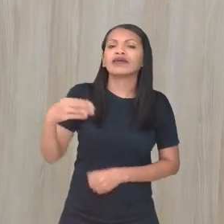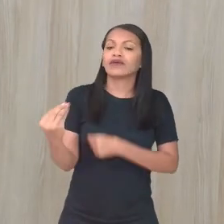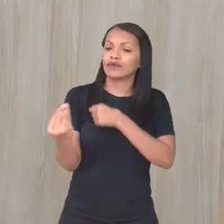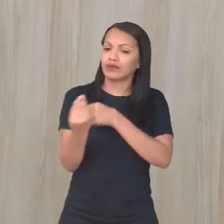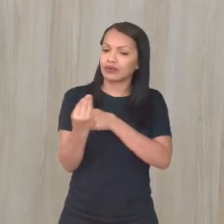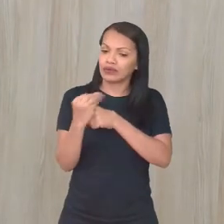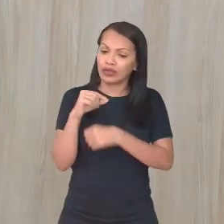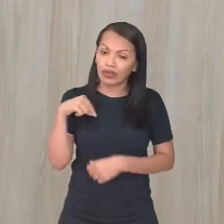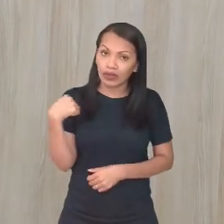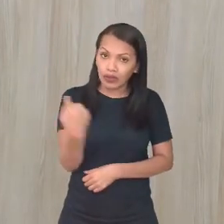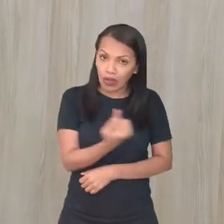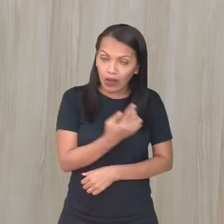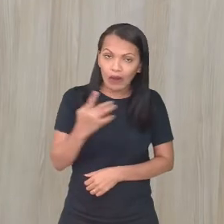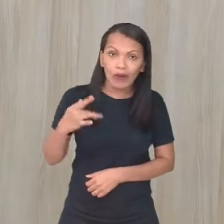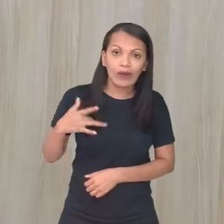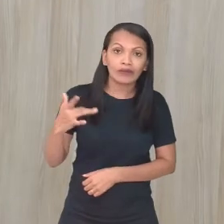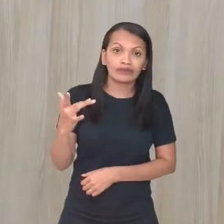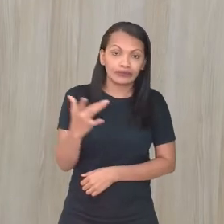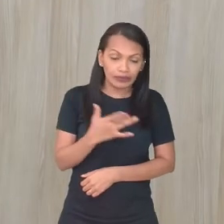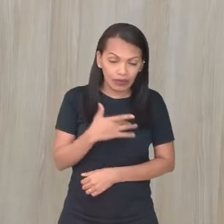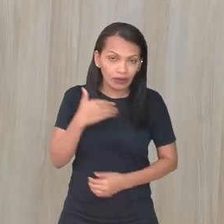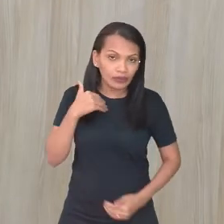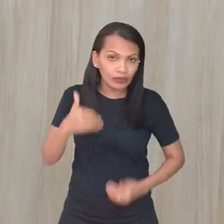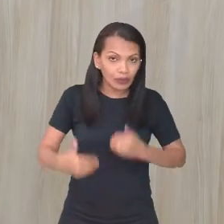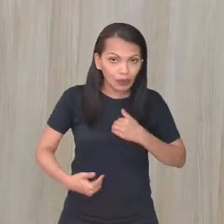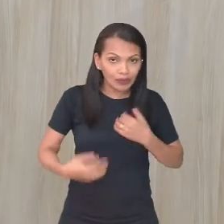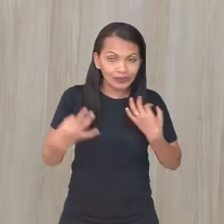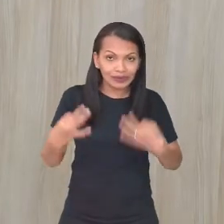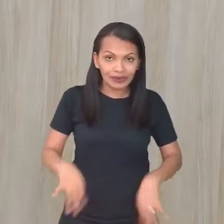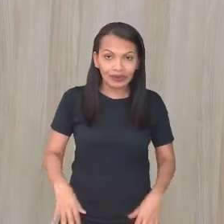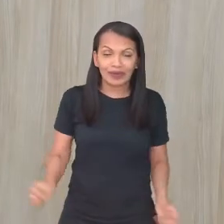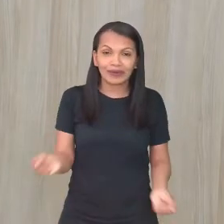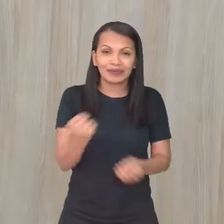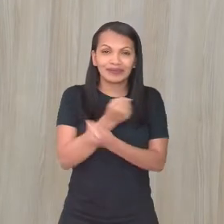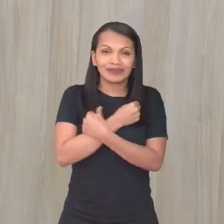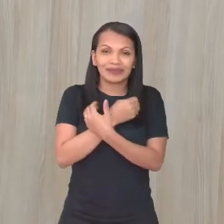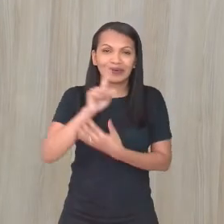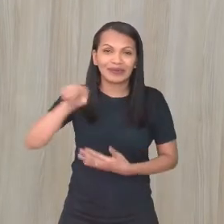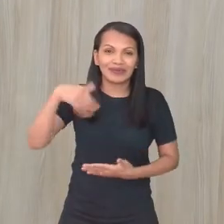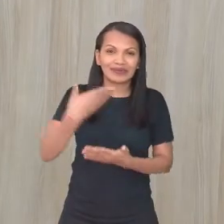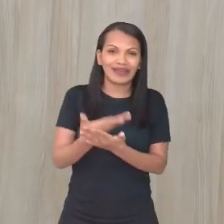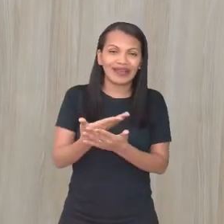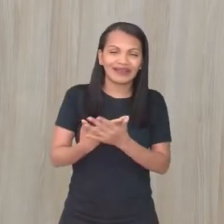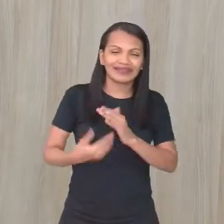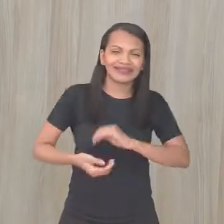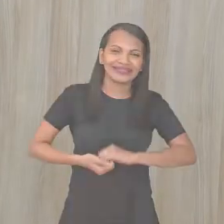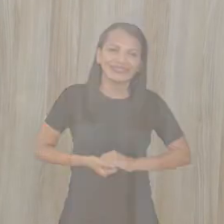melhor da nossa saúde, da saúde do nosso corpo, tá? Abraço, gente, até a próxima aula.